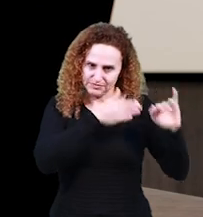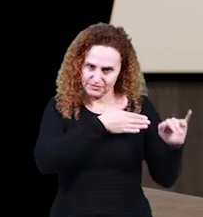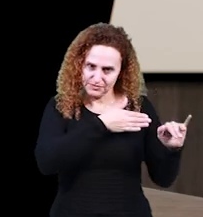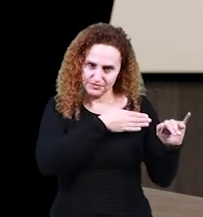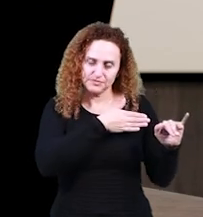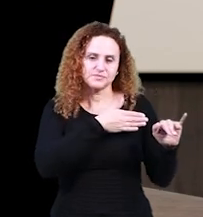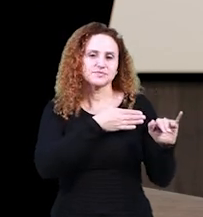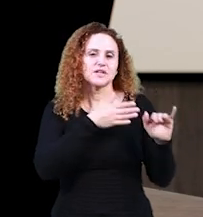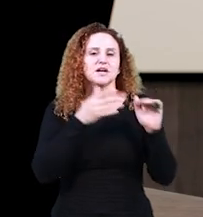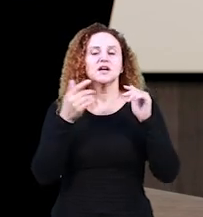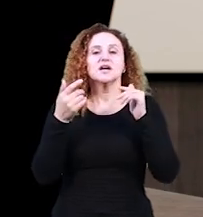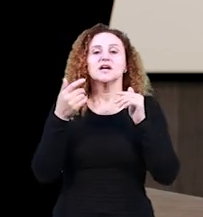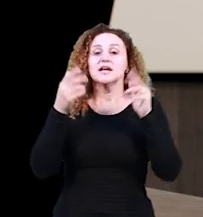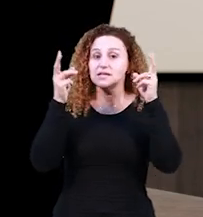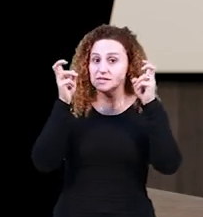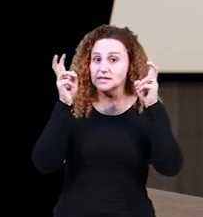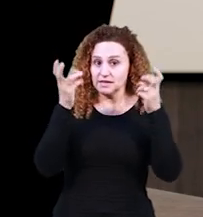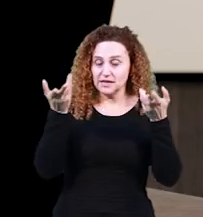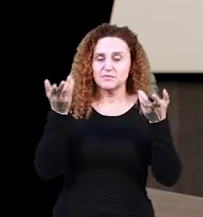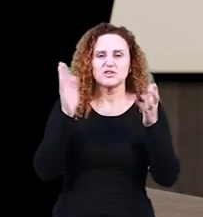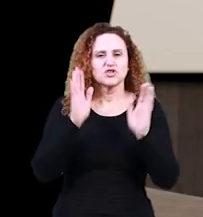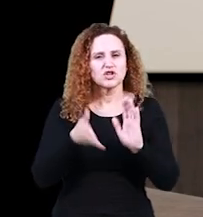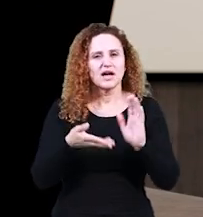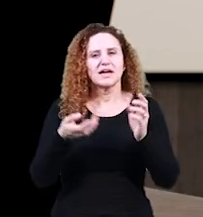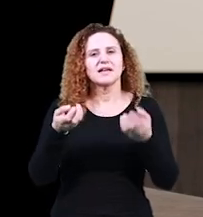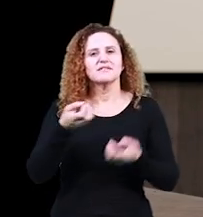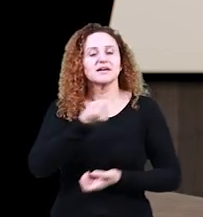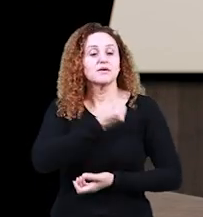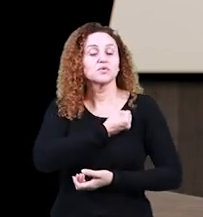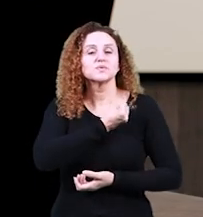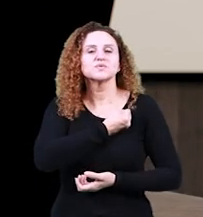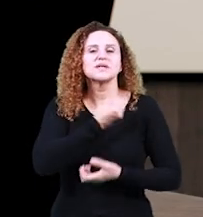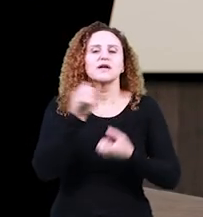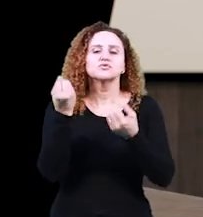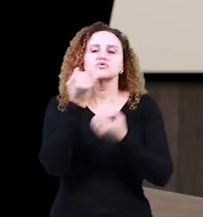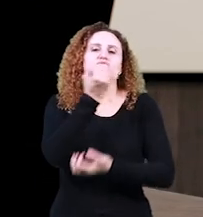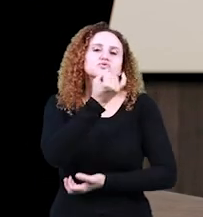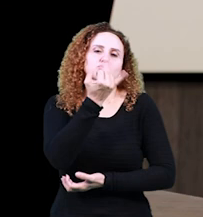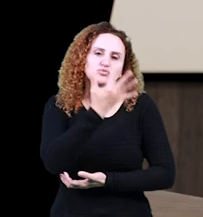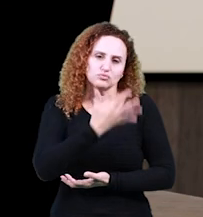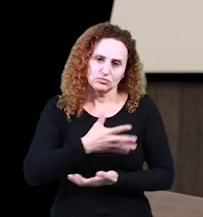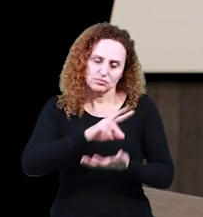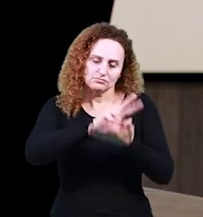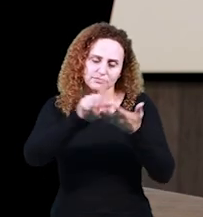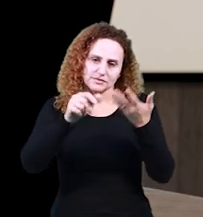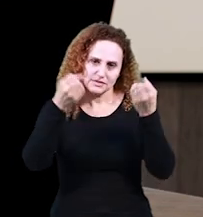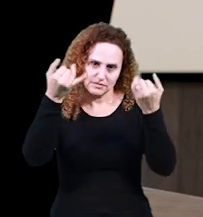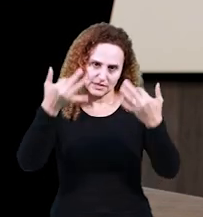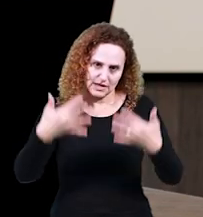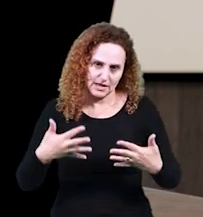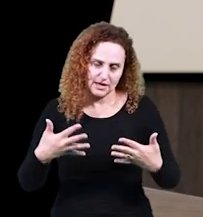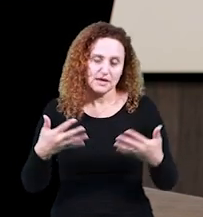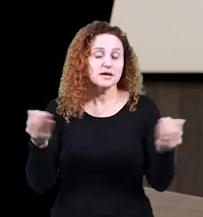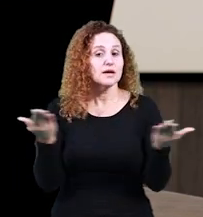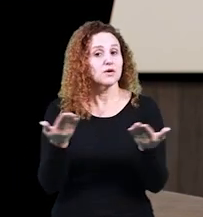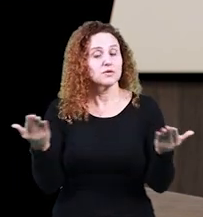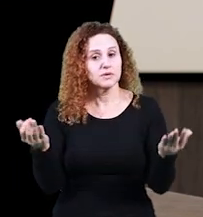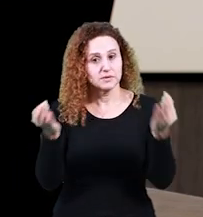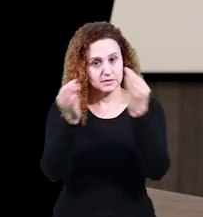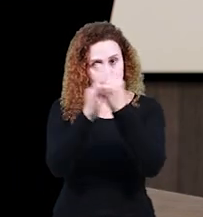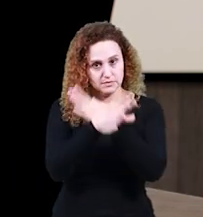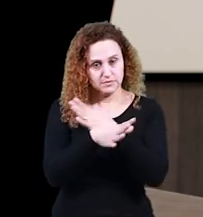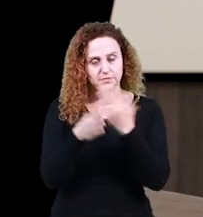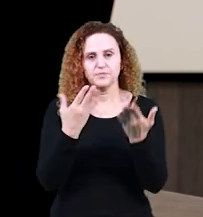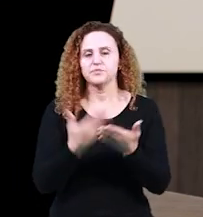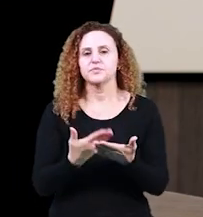gerativismo Vais entrar na explicação desses dados linguísticos bom então para finalizar essa aula qual